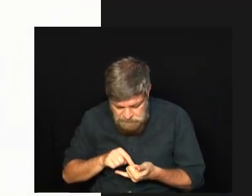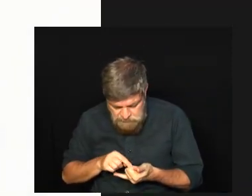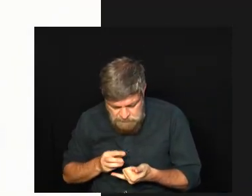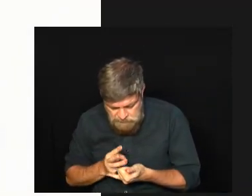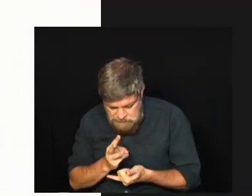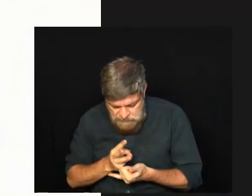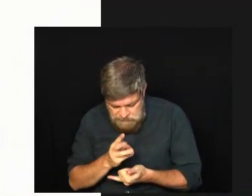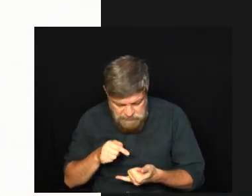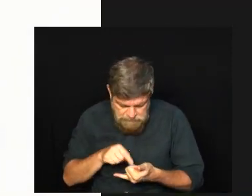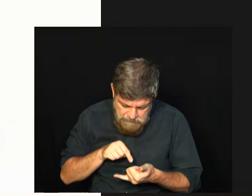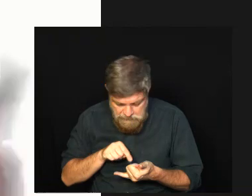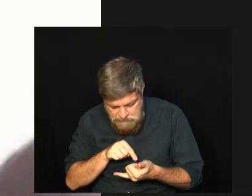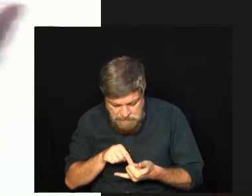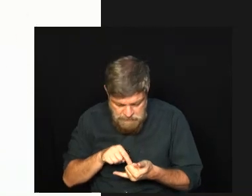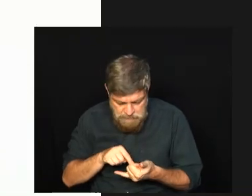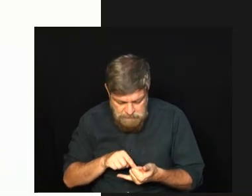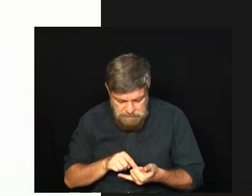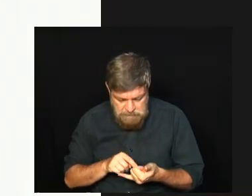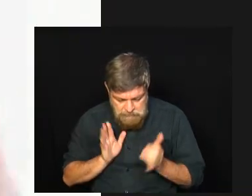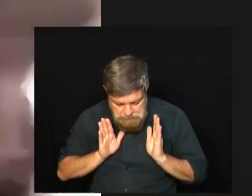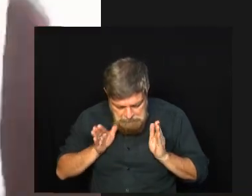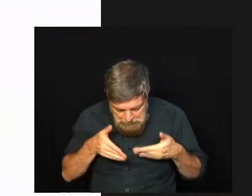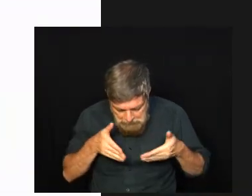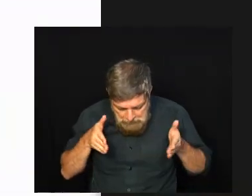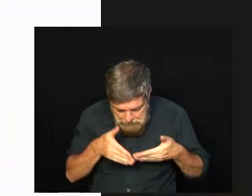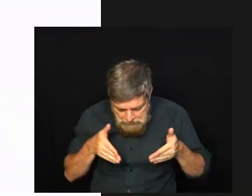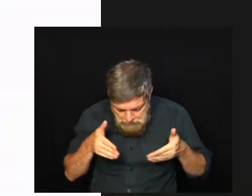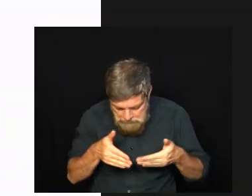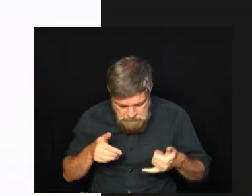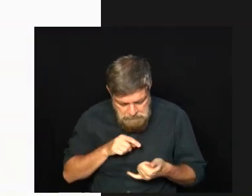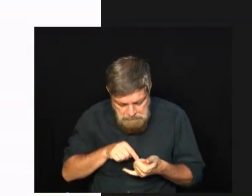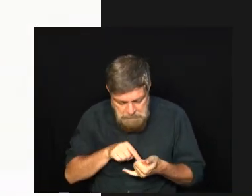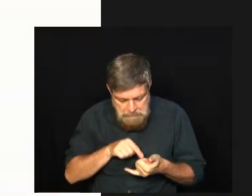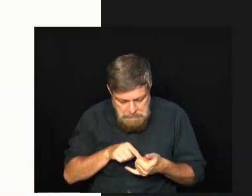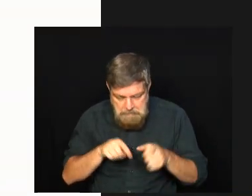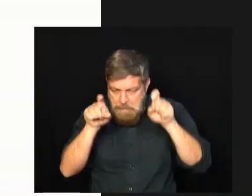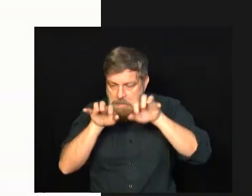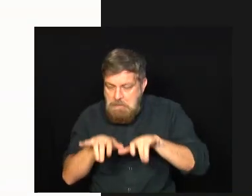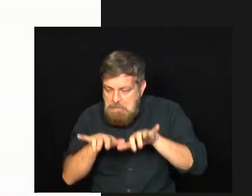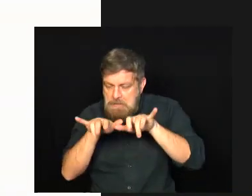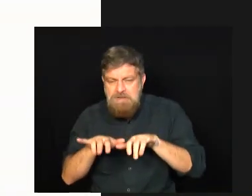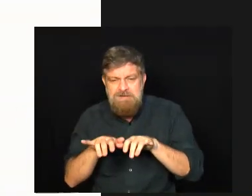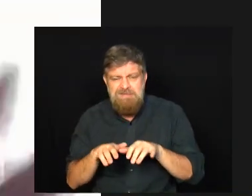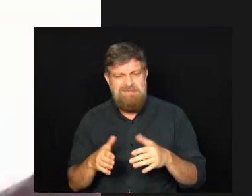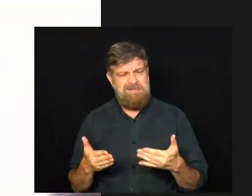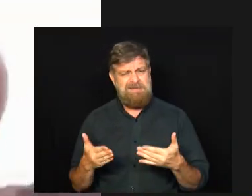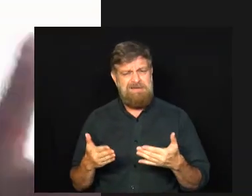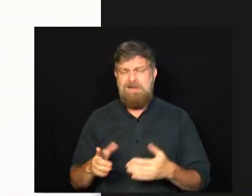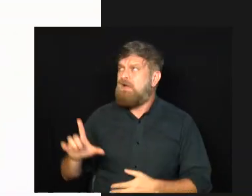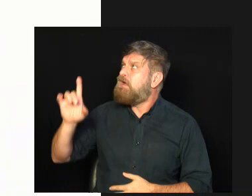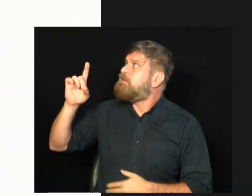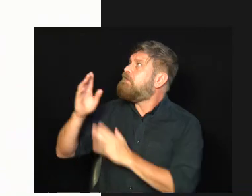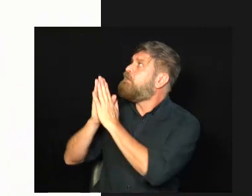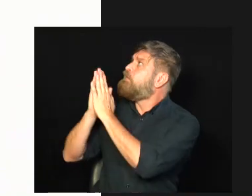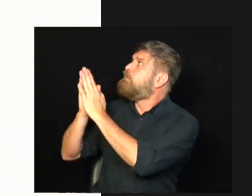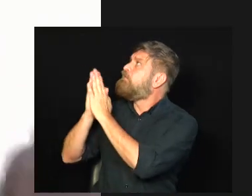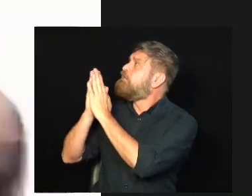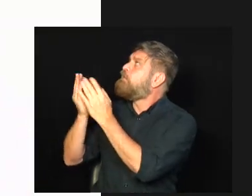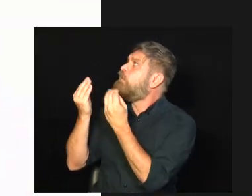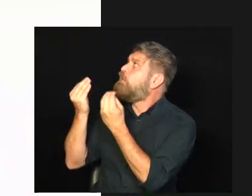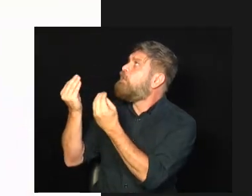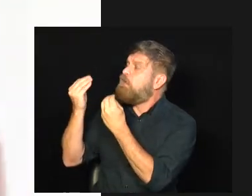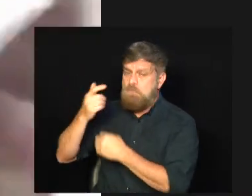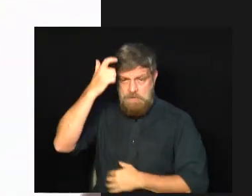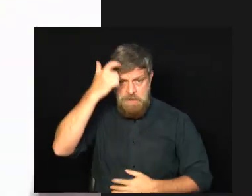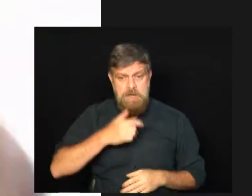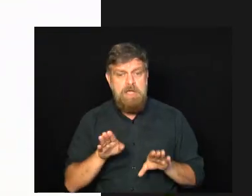iPad, no computador e no celular. Meu Deus do céu, eu não nego. Até eu